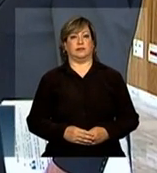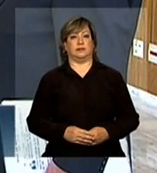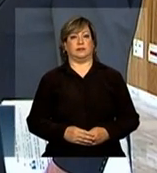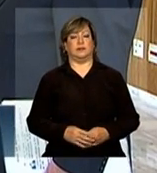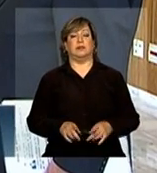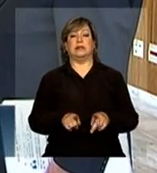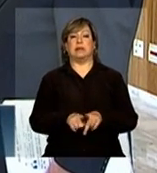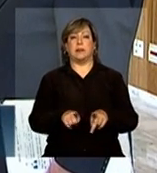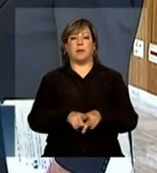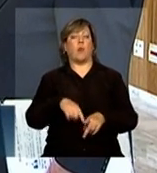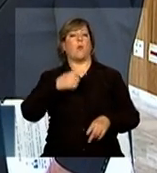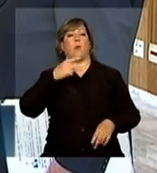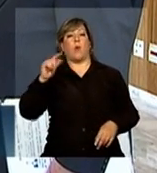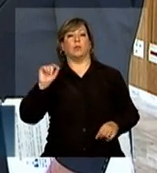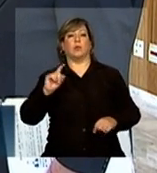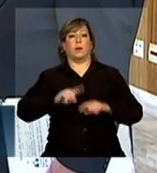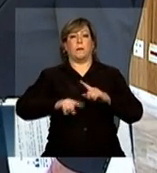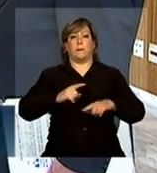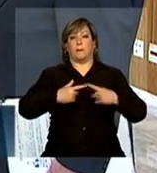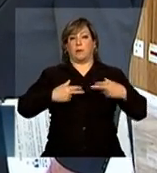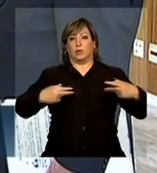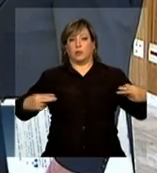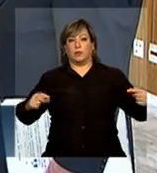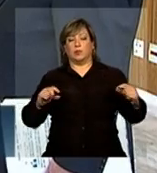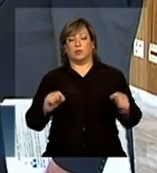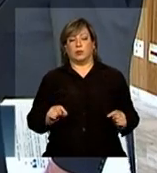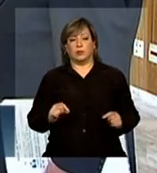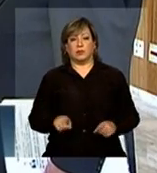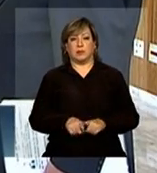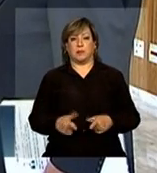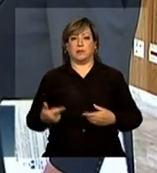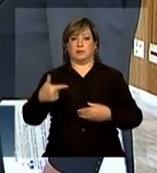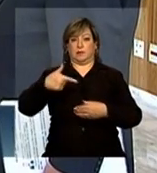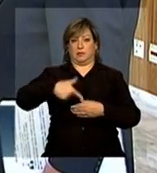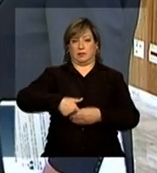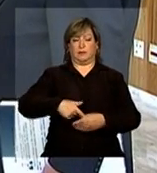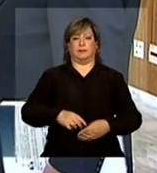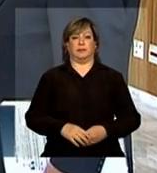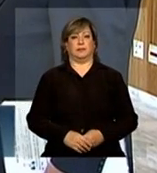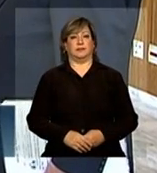também outros produtos da indústria química e também combustíveis.